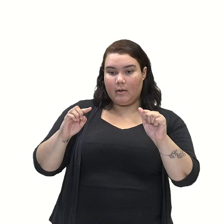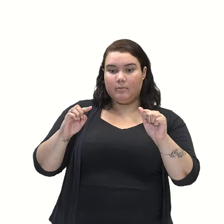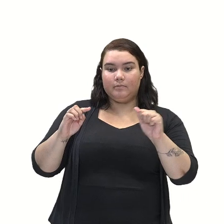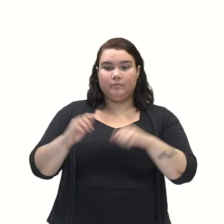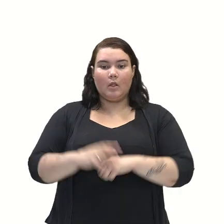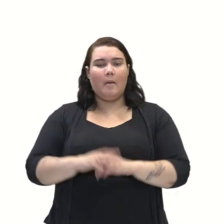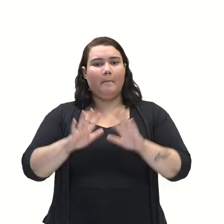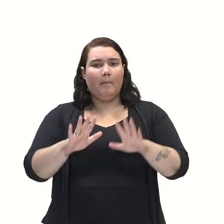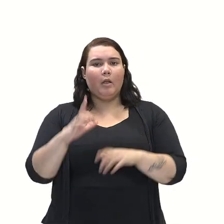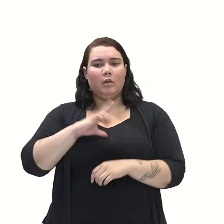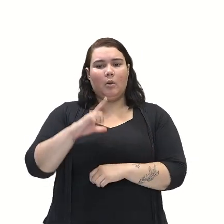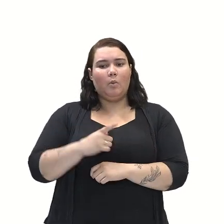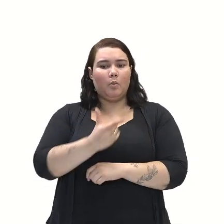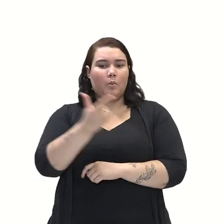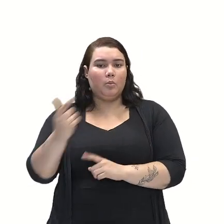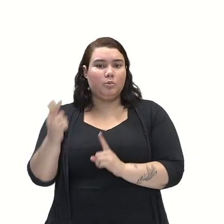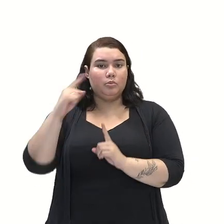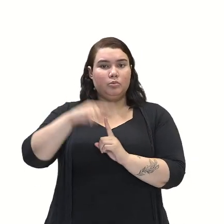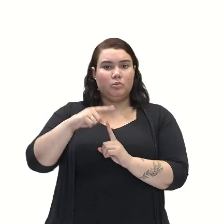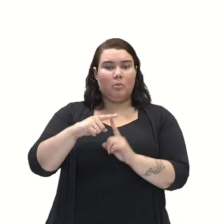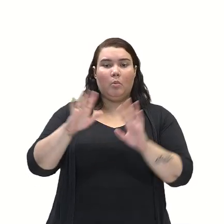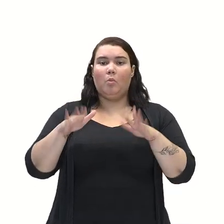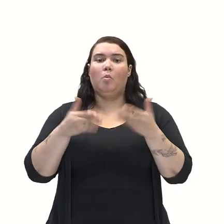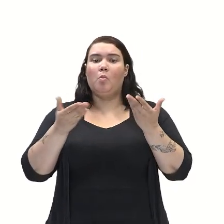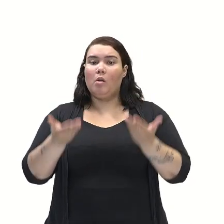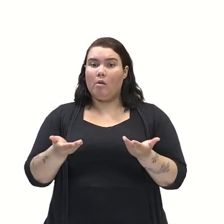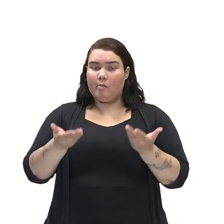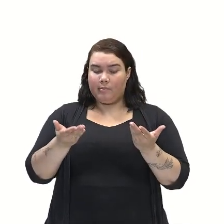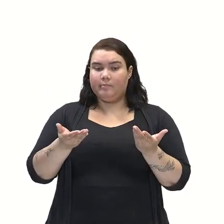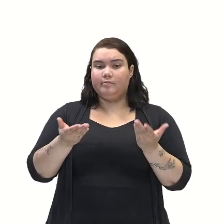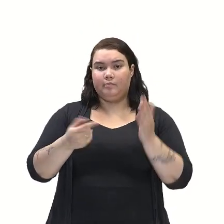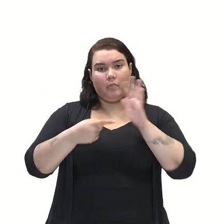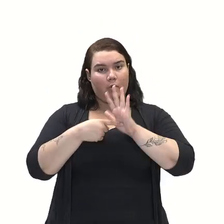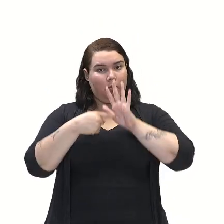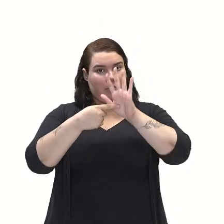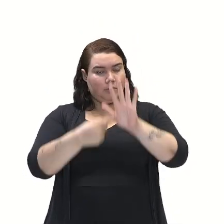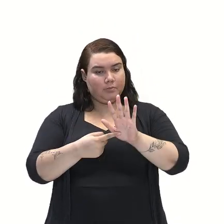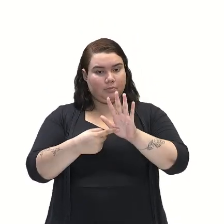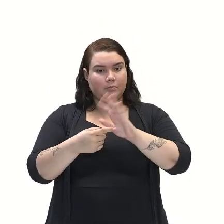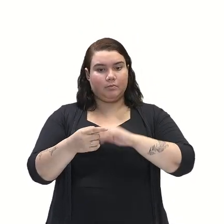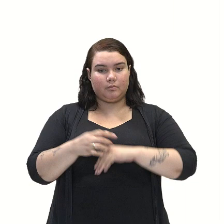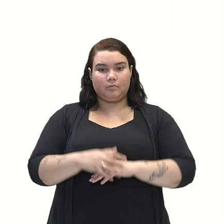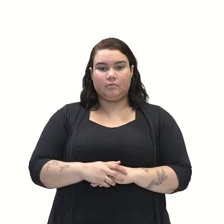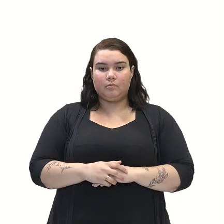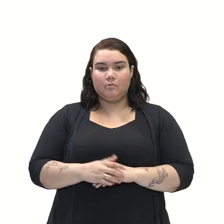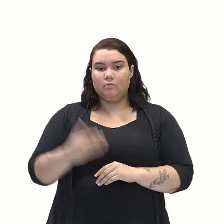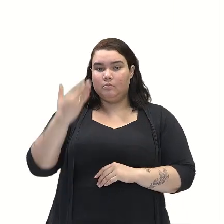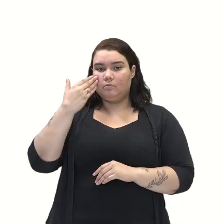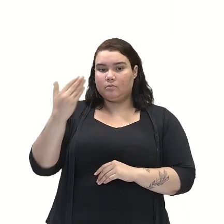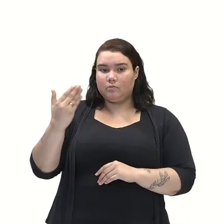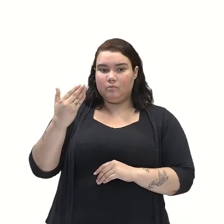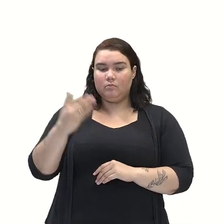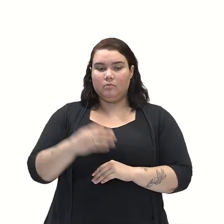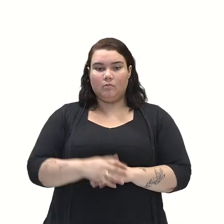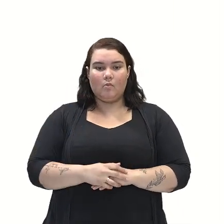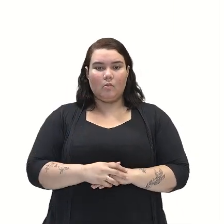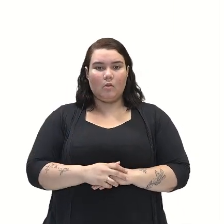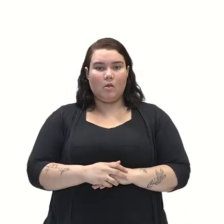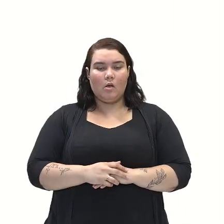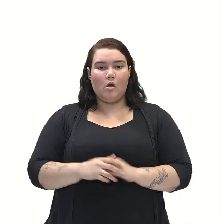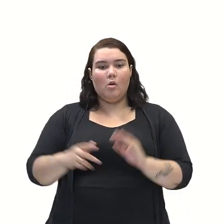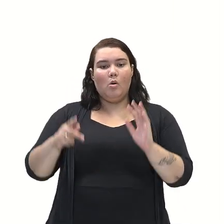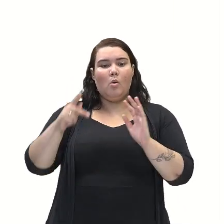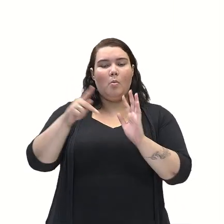um outro elemento. Qual é esse outro elemento? Nós temos o prolongamento de